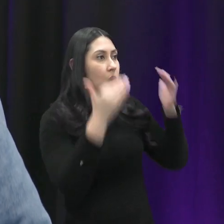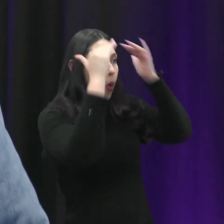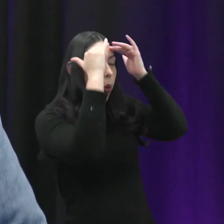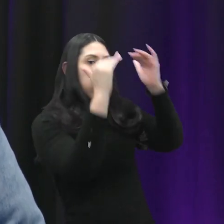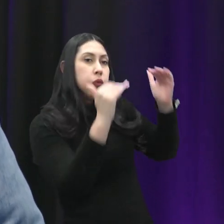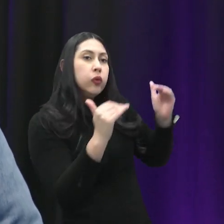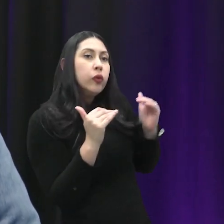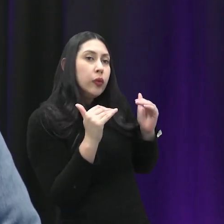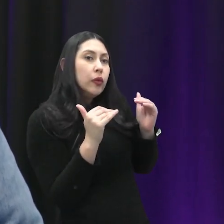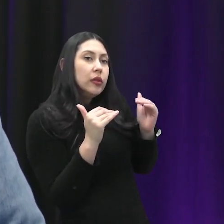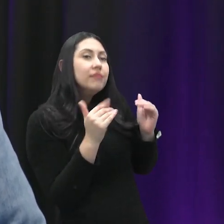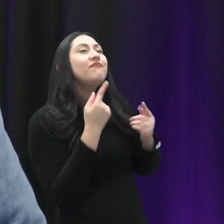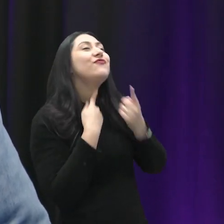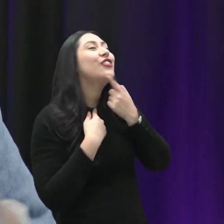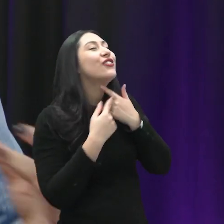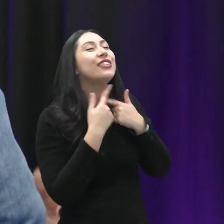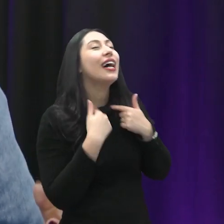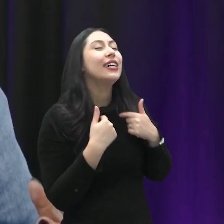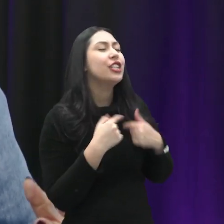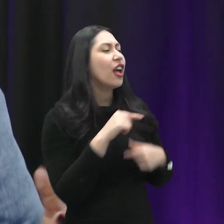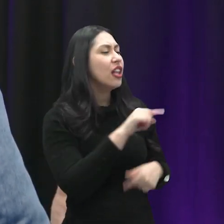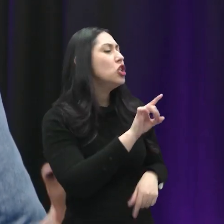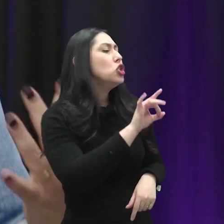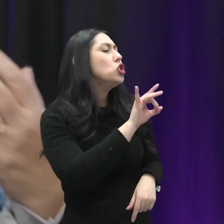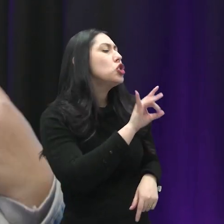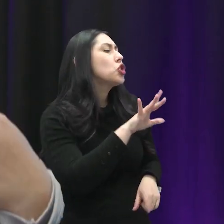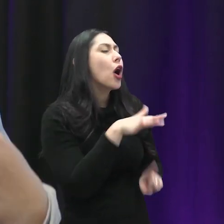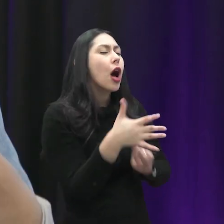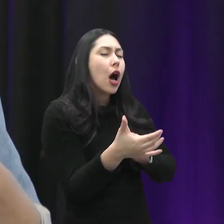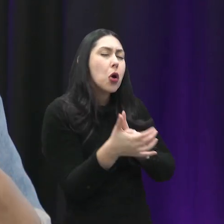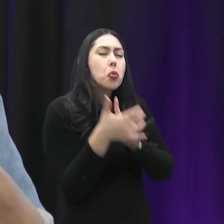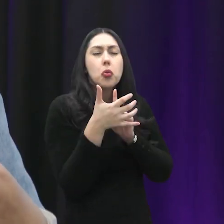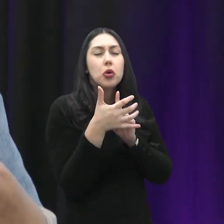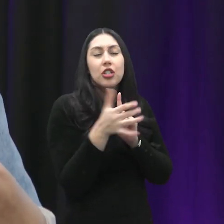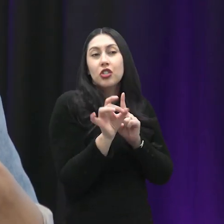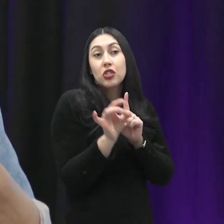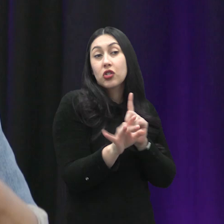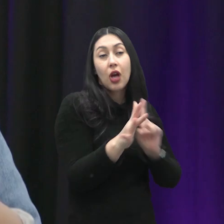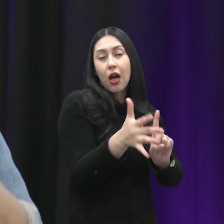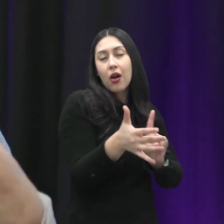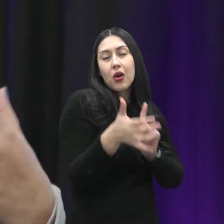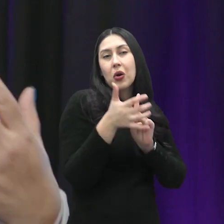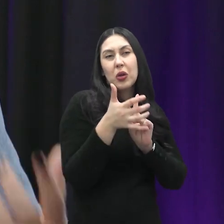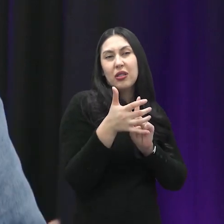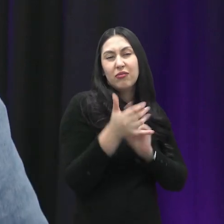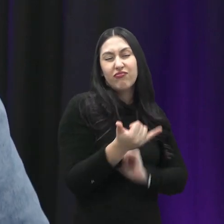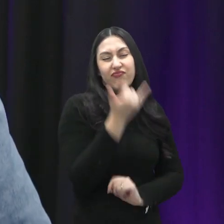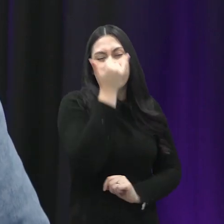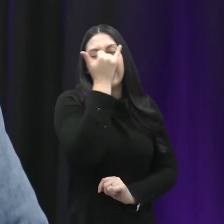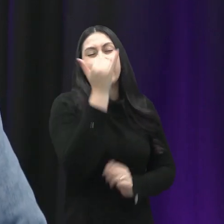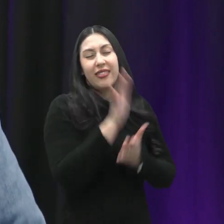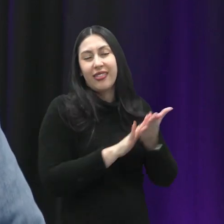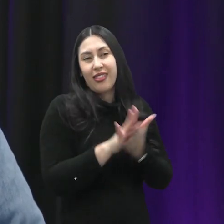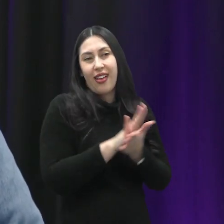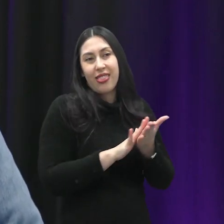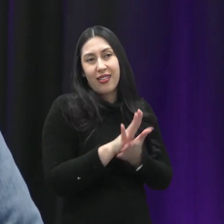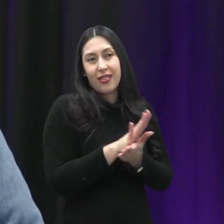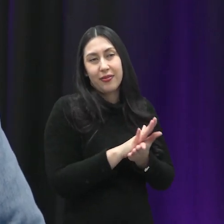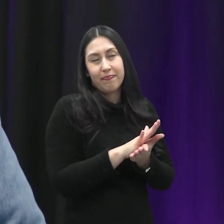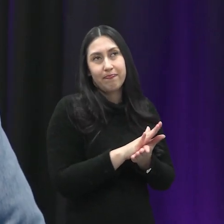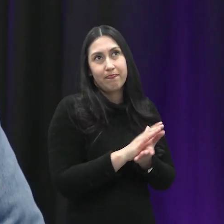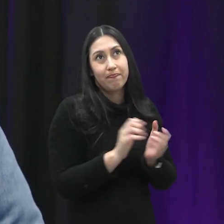gente projeta, que fique quieto, que acolha as nossas expectativas, não nos frustre. Né?